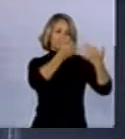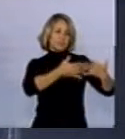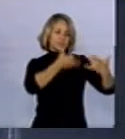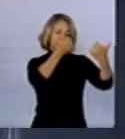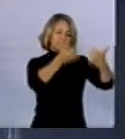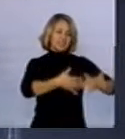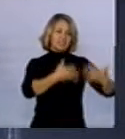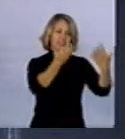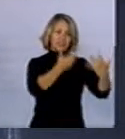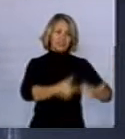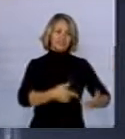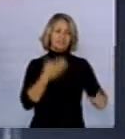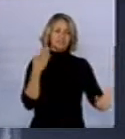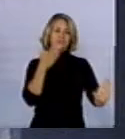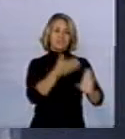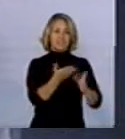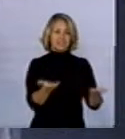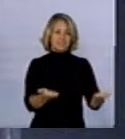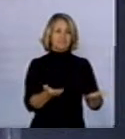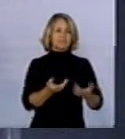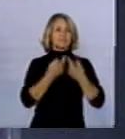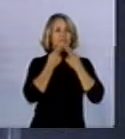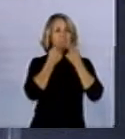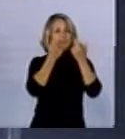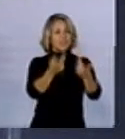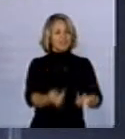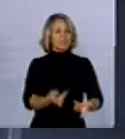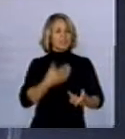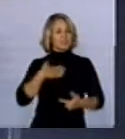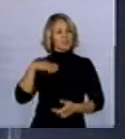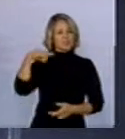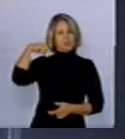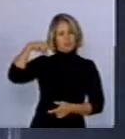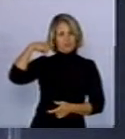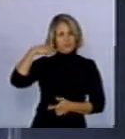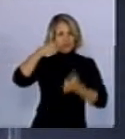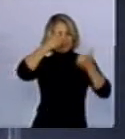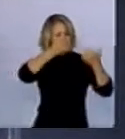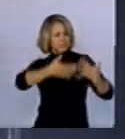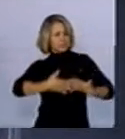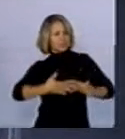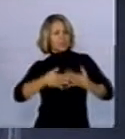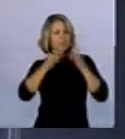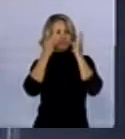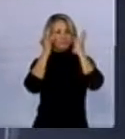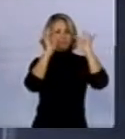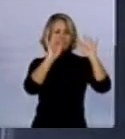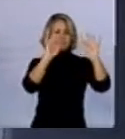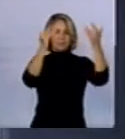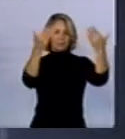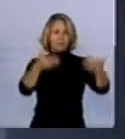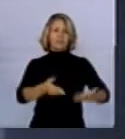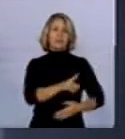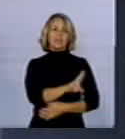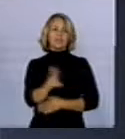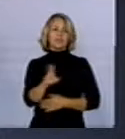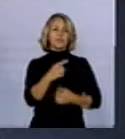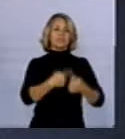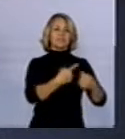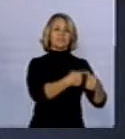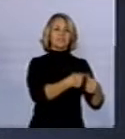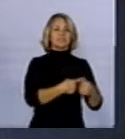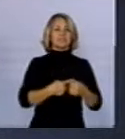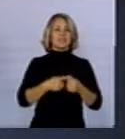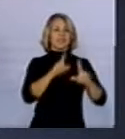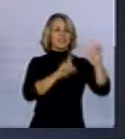ações diretas de inconstitucionalidade. Então, eu venho aqui, embora na qualidade de advogado, trazer um depoimento em nome da TV Cidade S.A.,